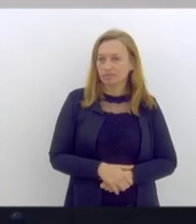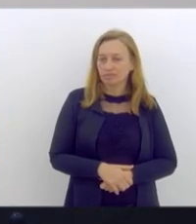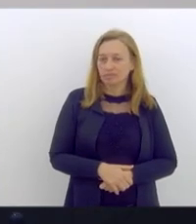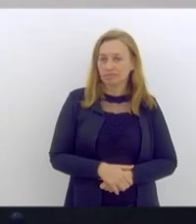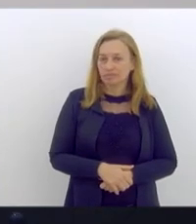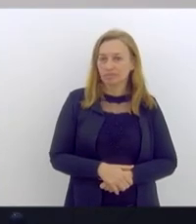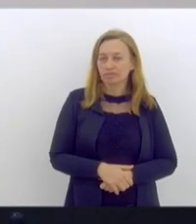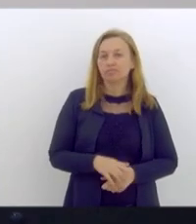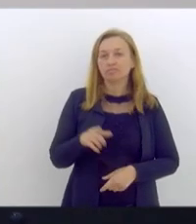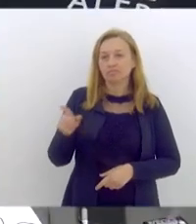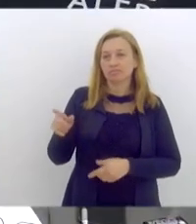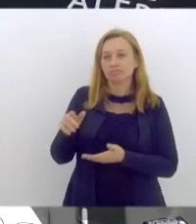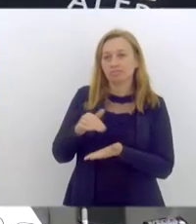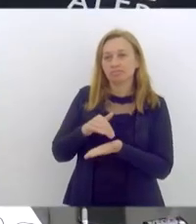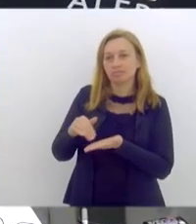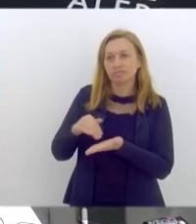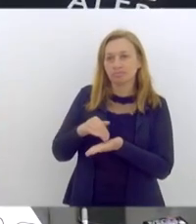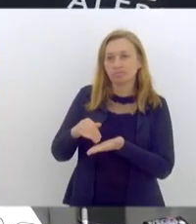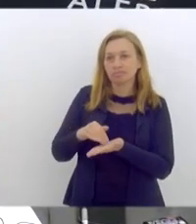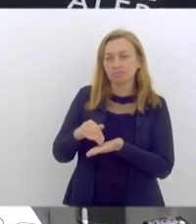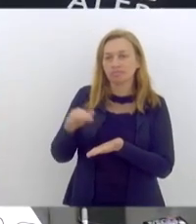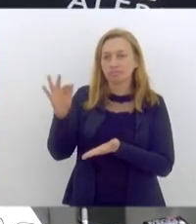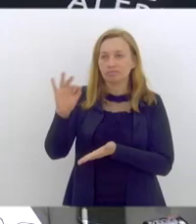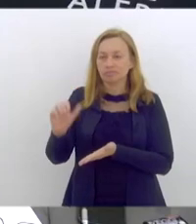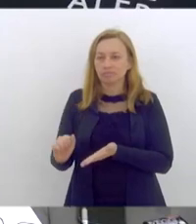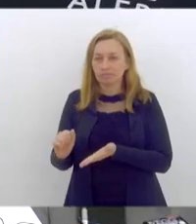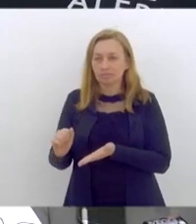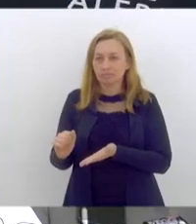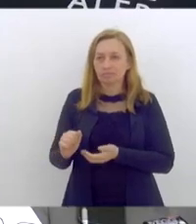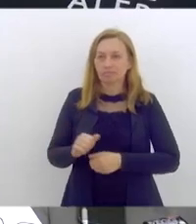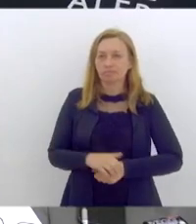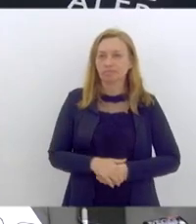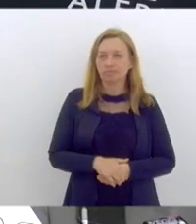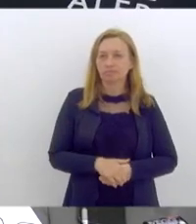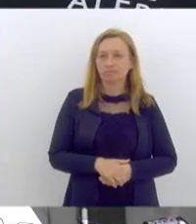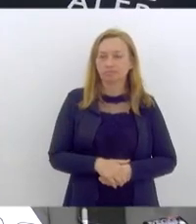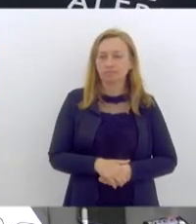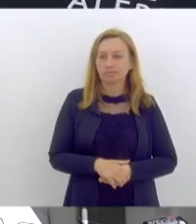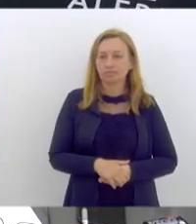você quer fazer andar já foi fazendária hoje é planejadora